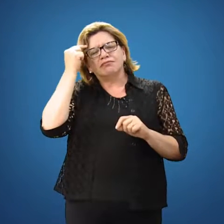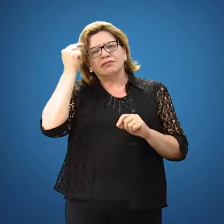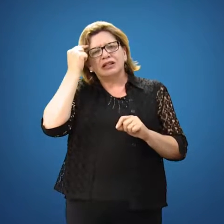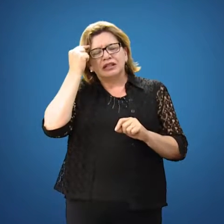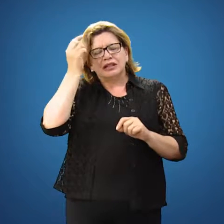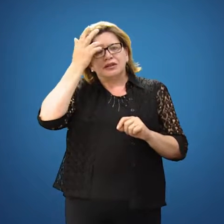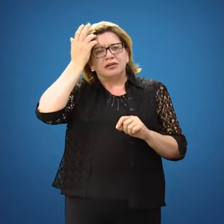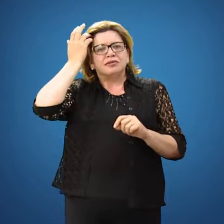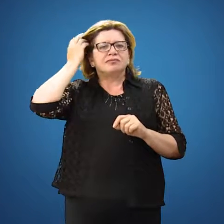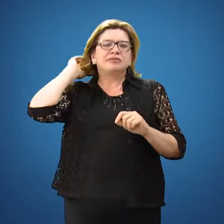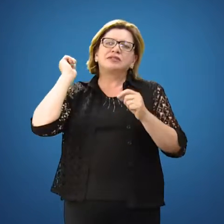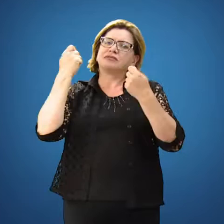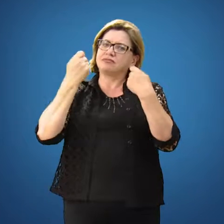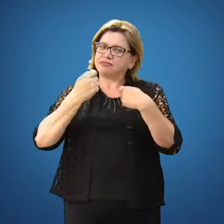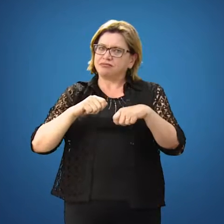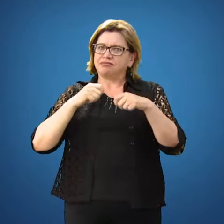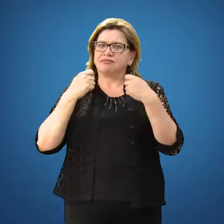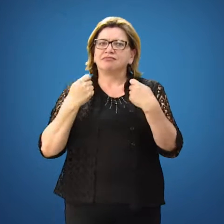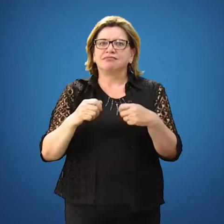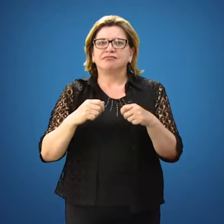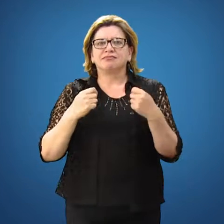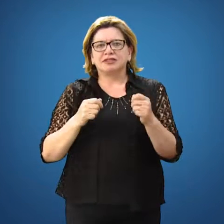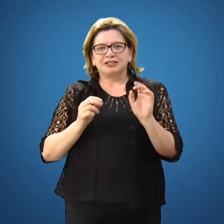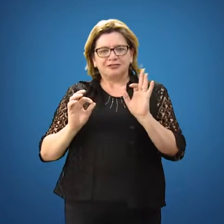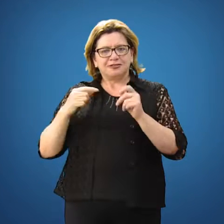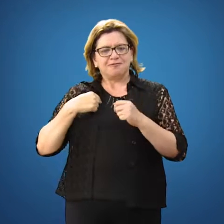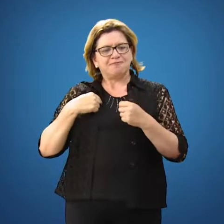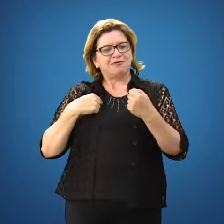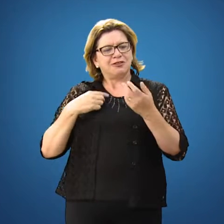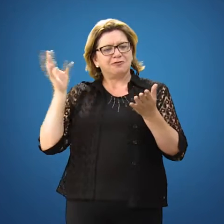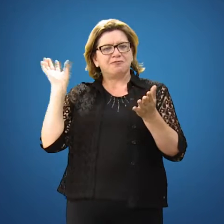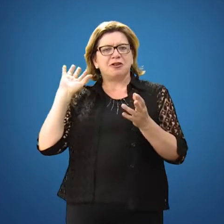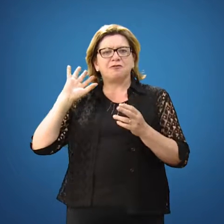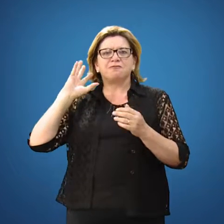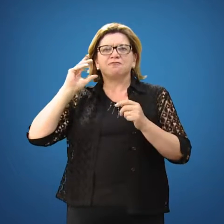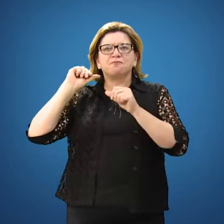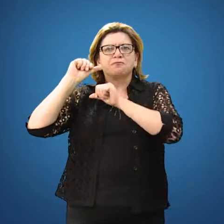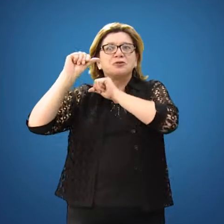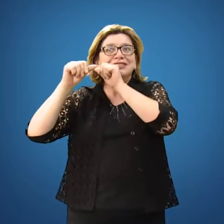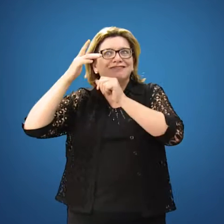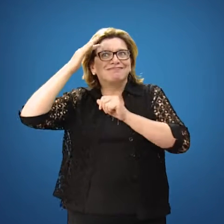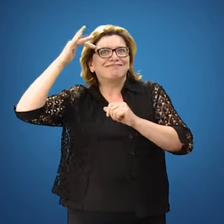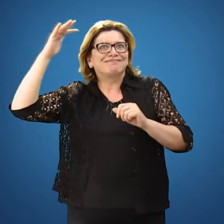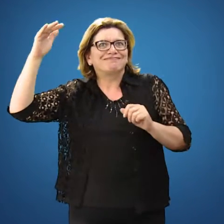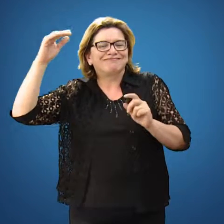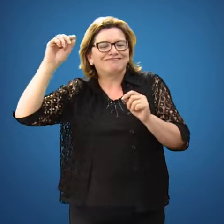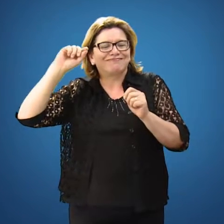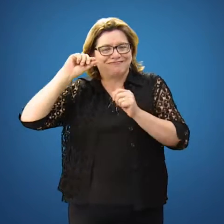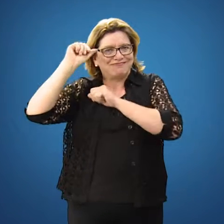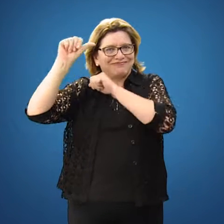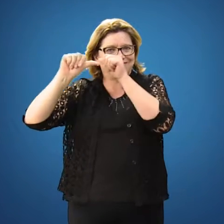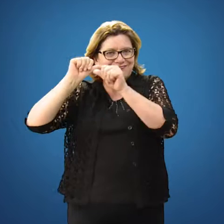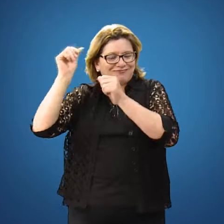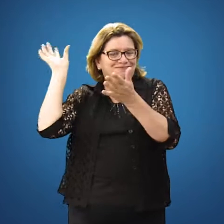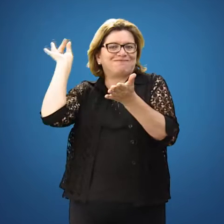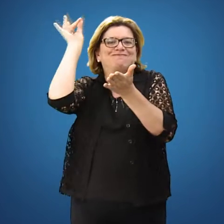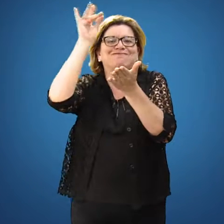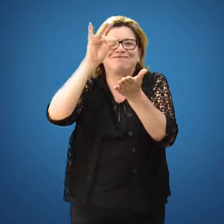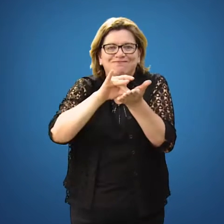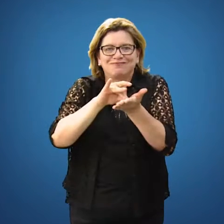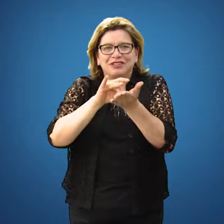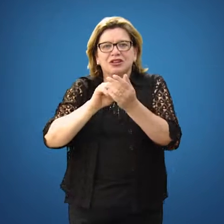de certa forma, necessários para realizar esse sonho empreendedor, né? Então, o primeiro pressuposto